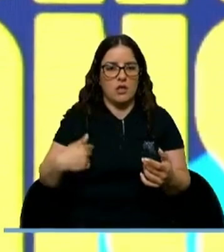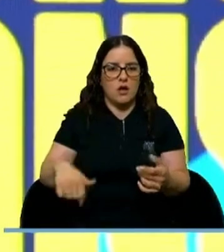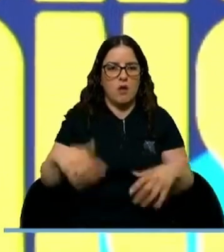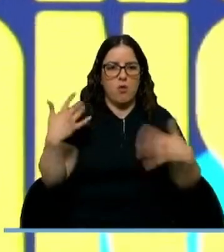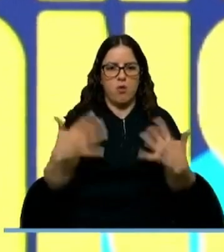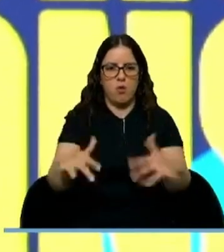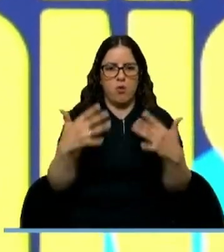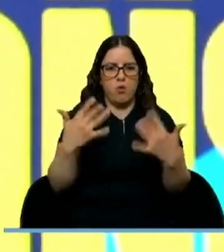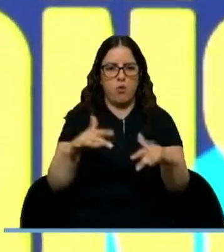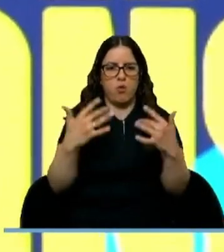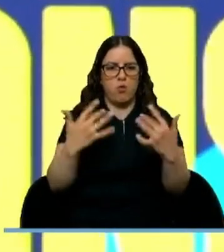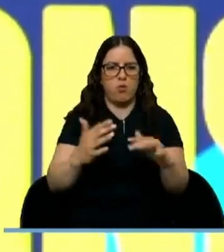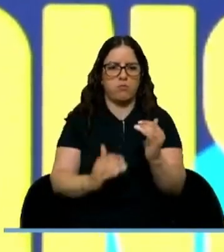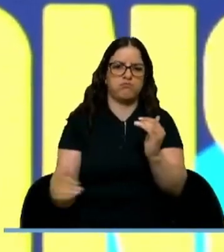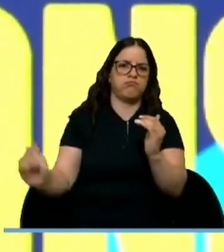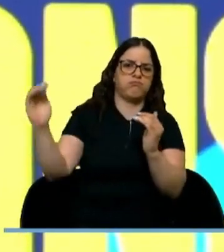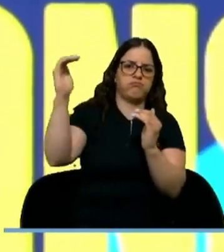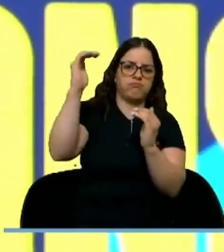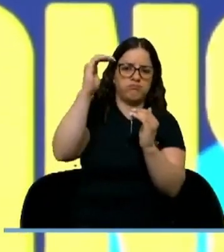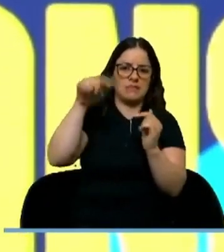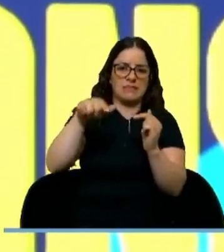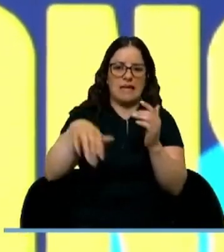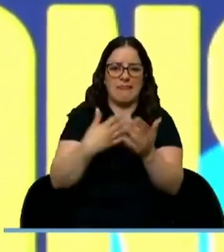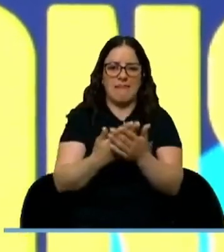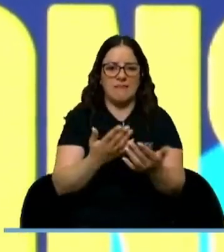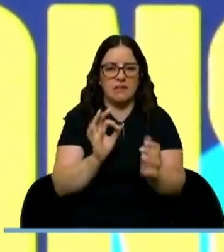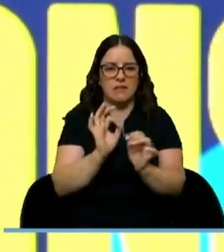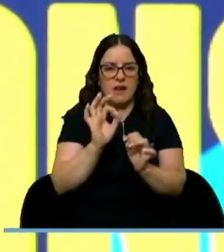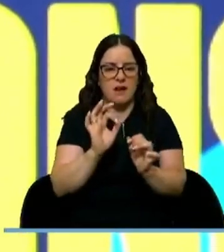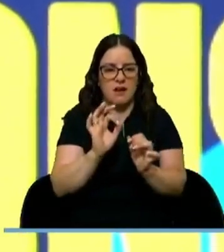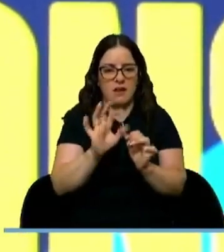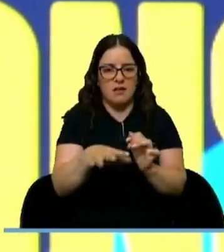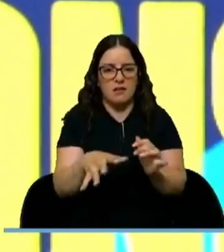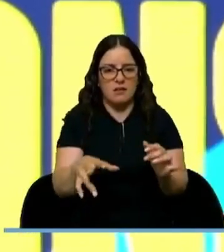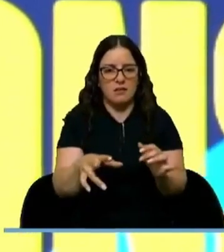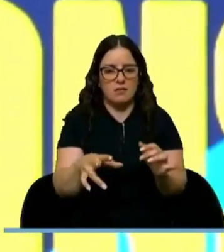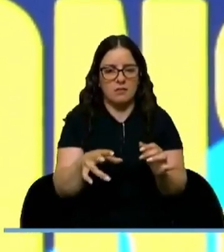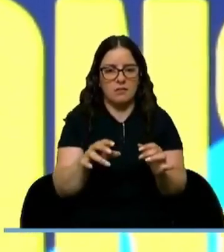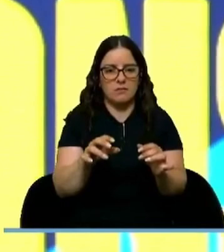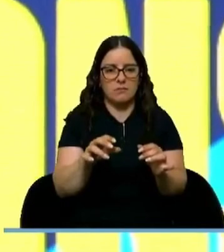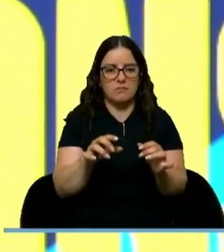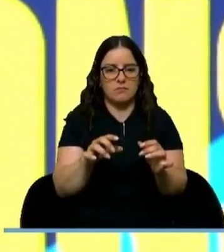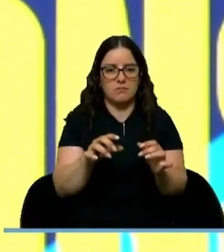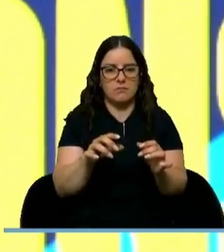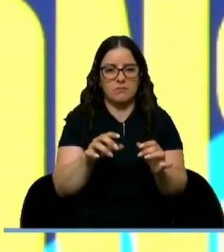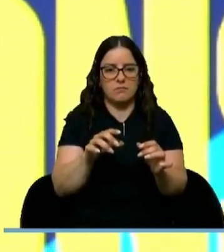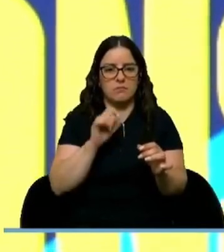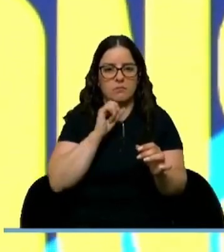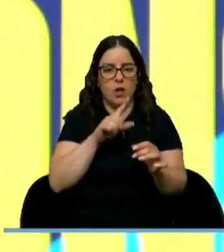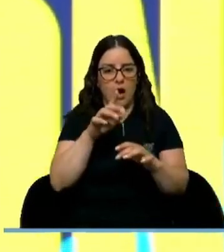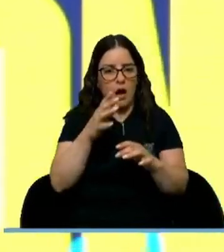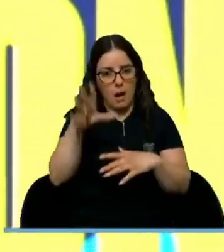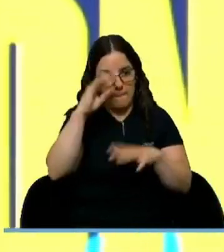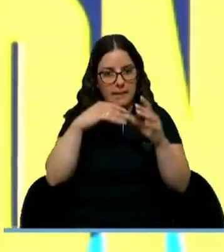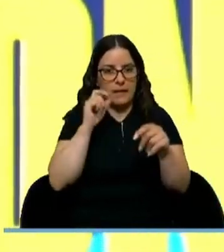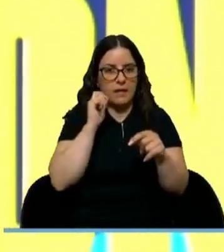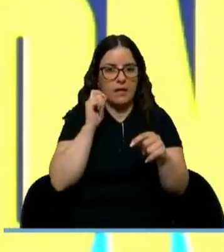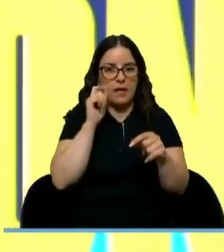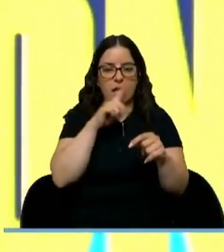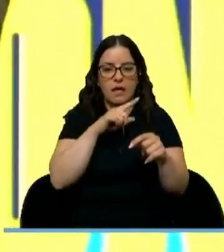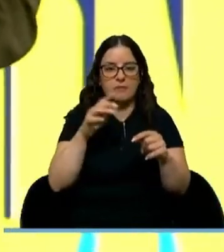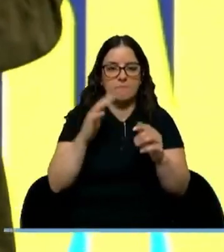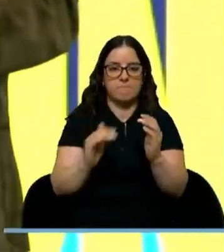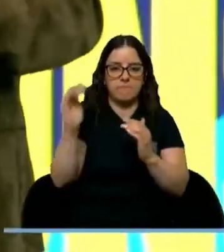enfim, daria origem a outro keynote. Podemos aprender com quem está à frente, em particular com a Suíça e com a China, mas a